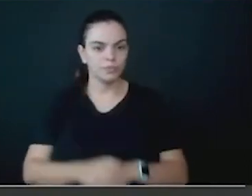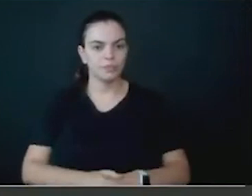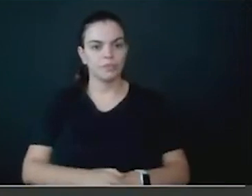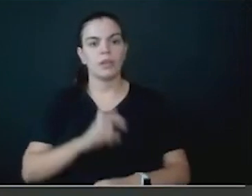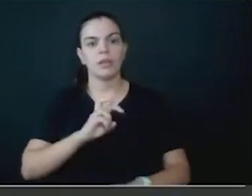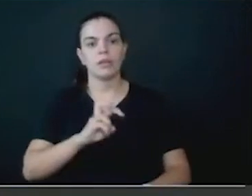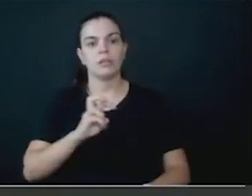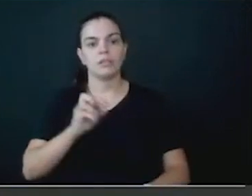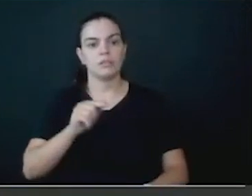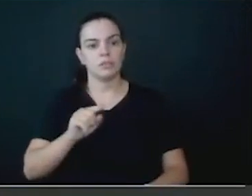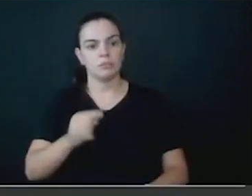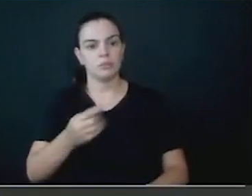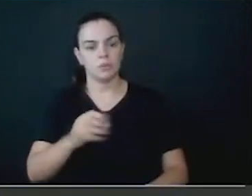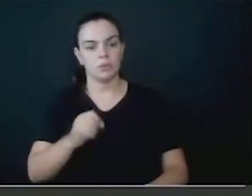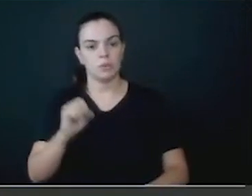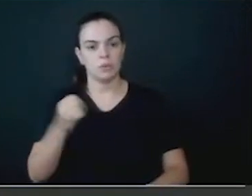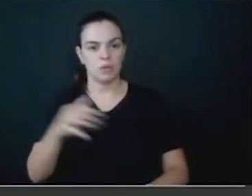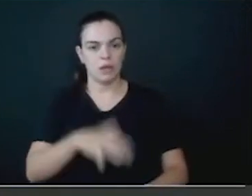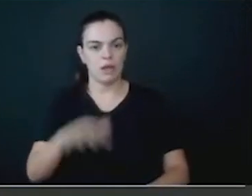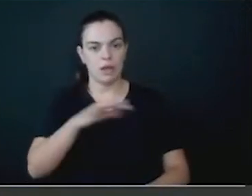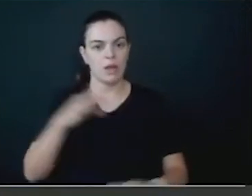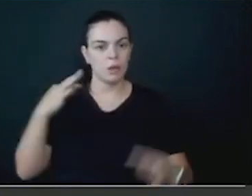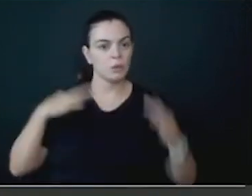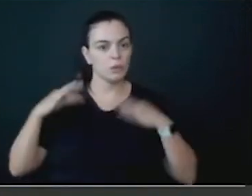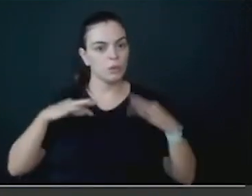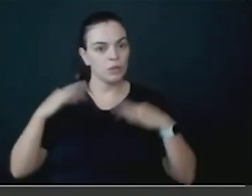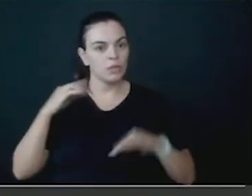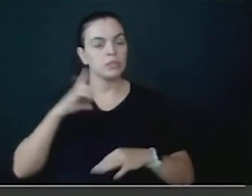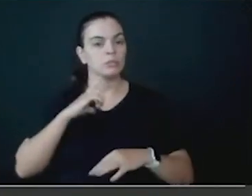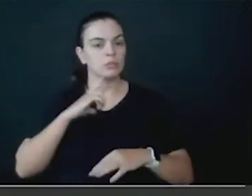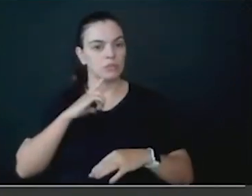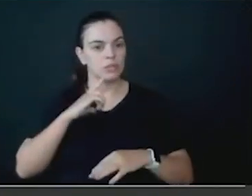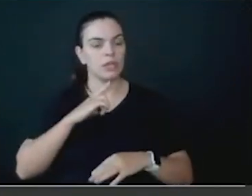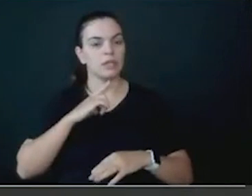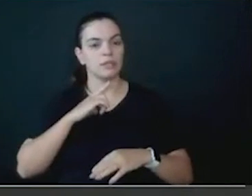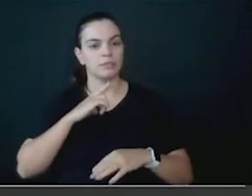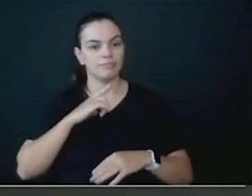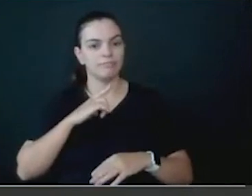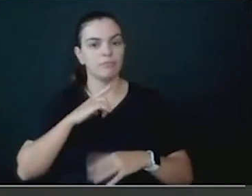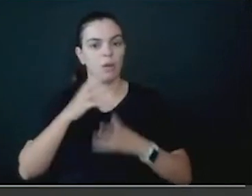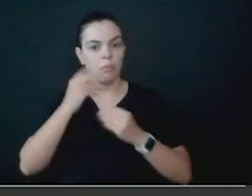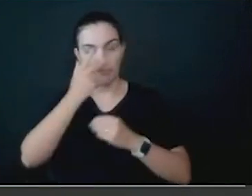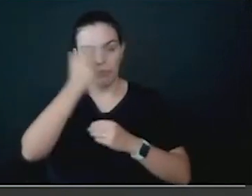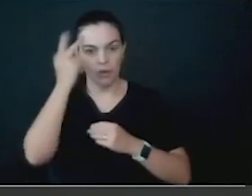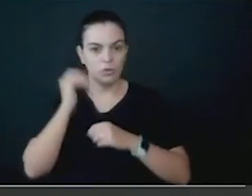557.448 embarques na linha turismo, nós já passamos aí quase 50%, chegando a quase 800 mil